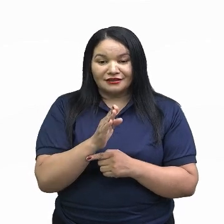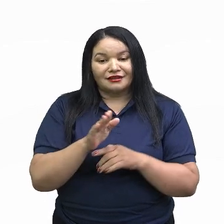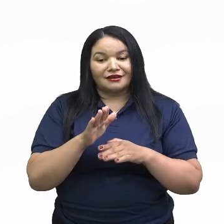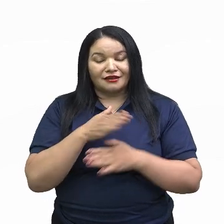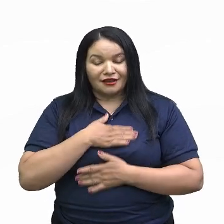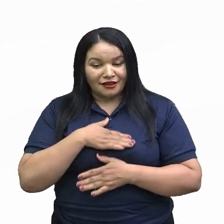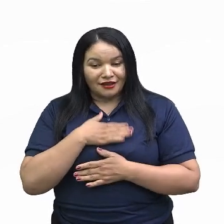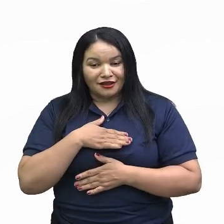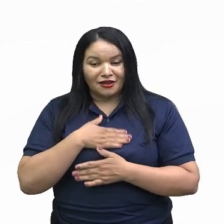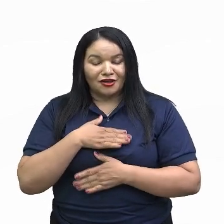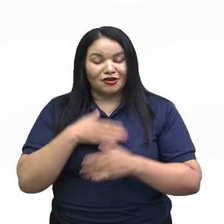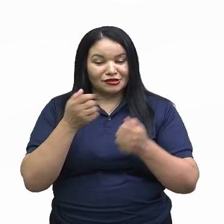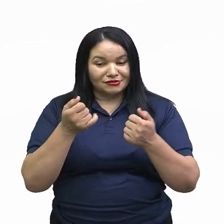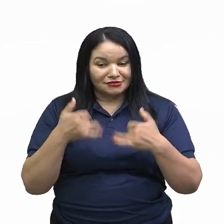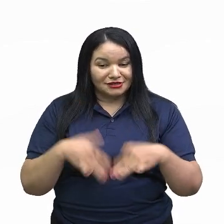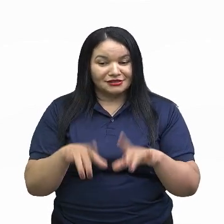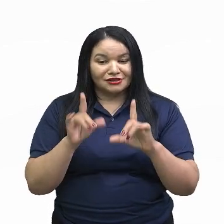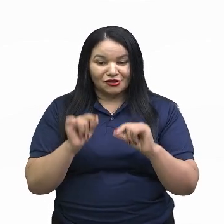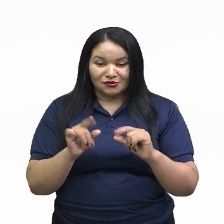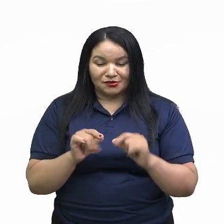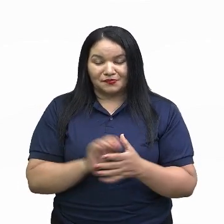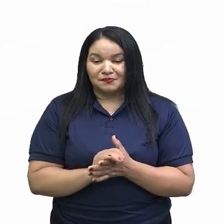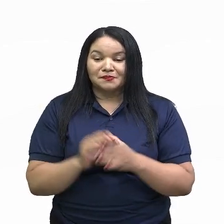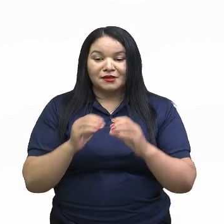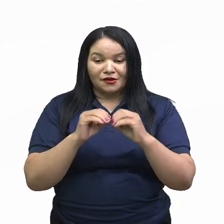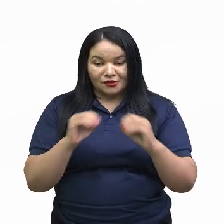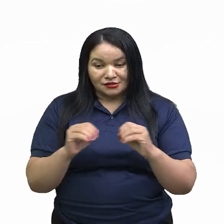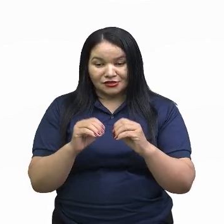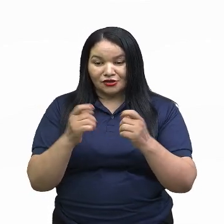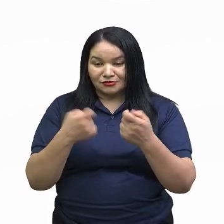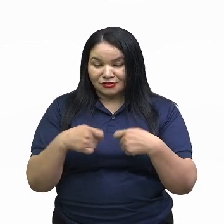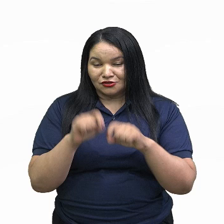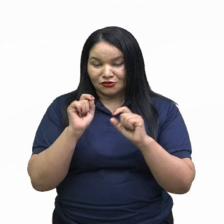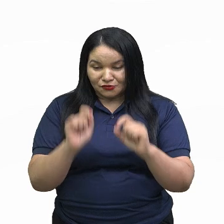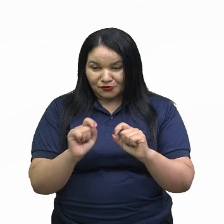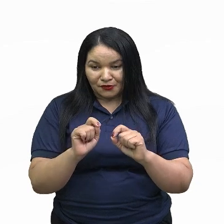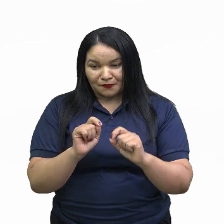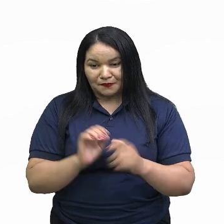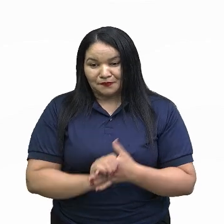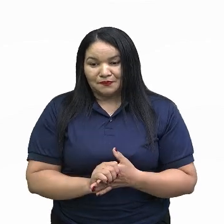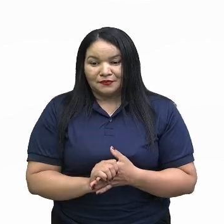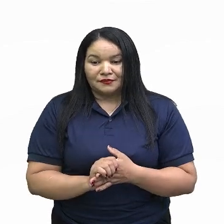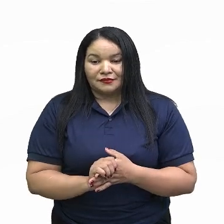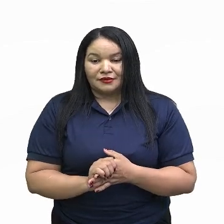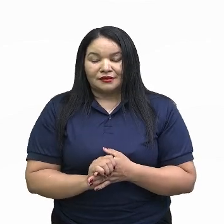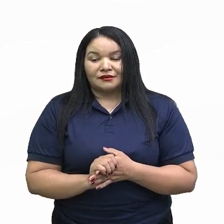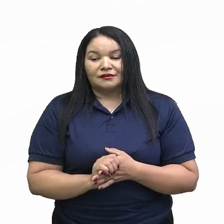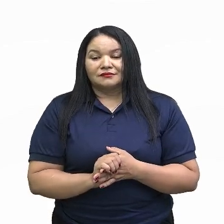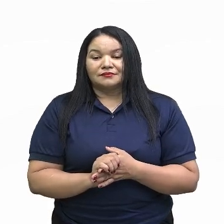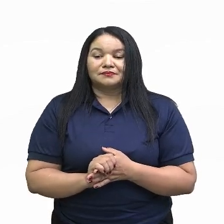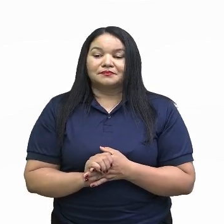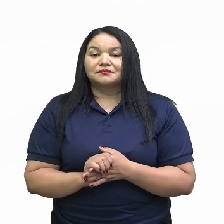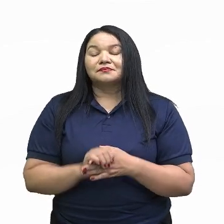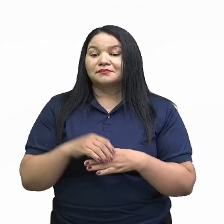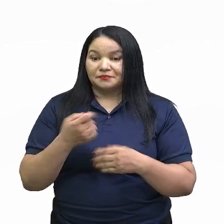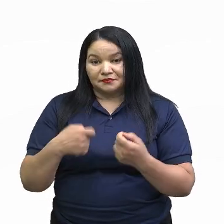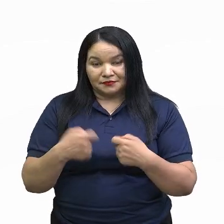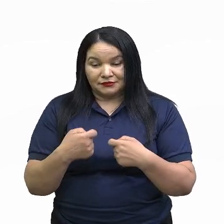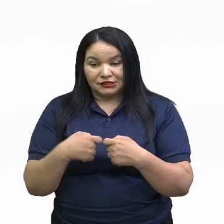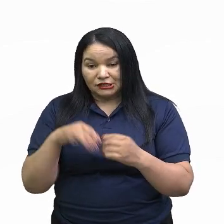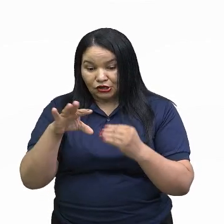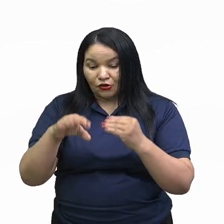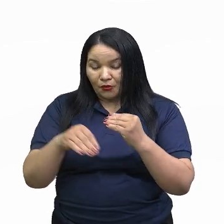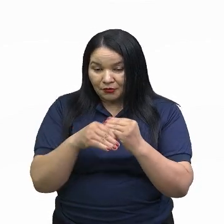a definição dessa oração. É a oração que funciona como complemento de